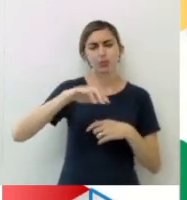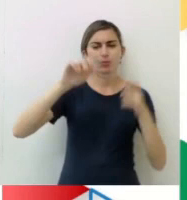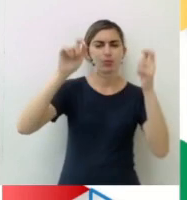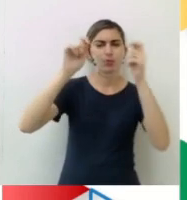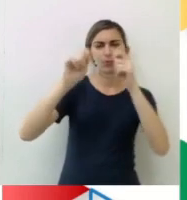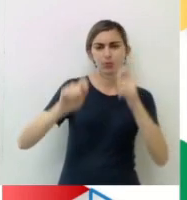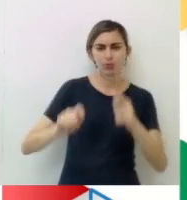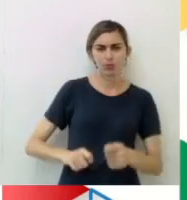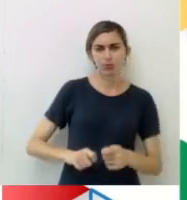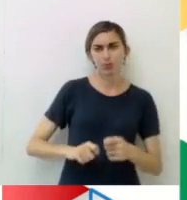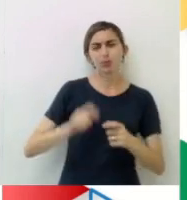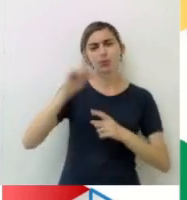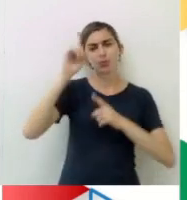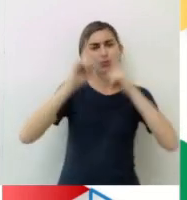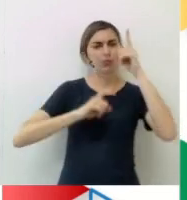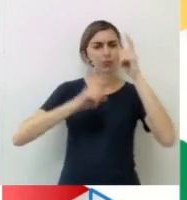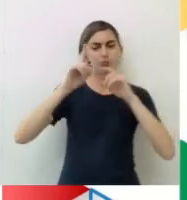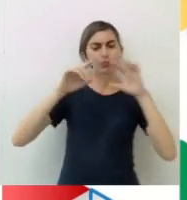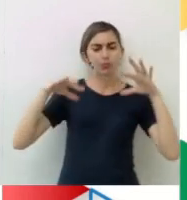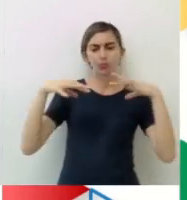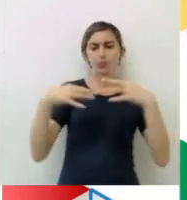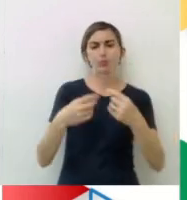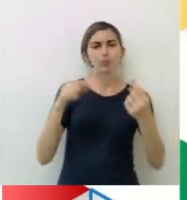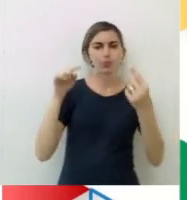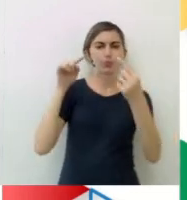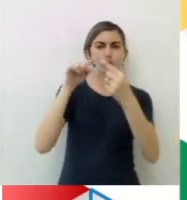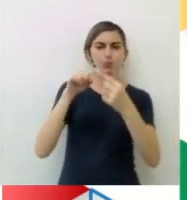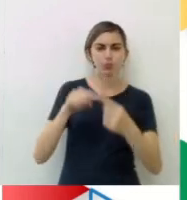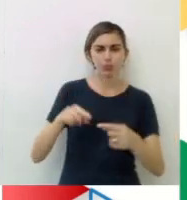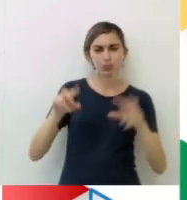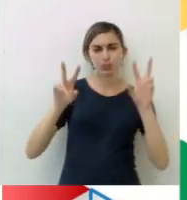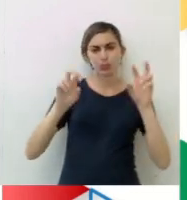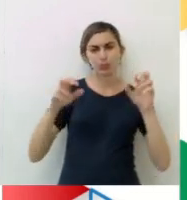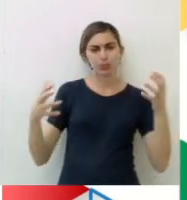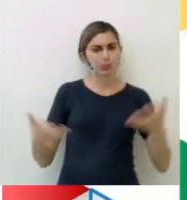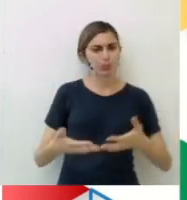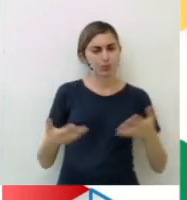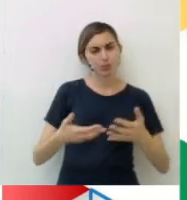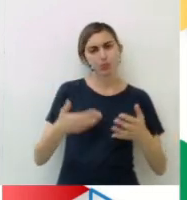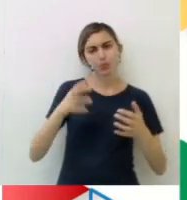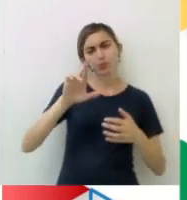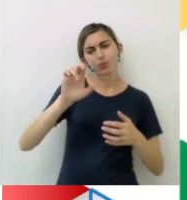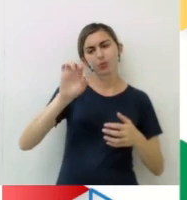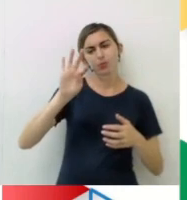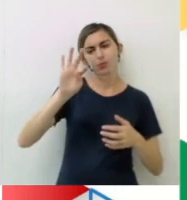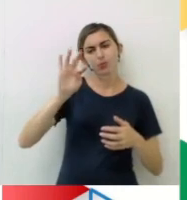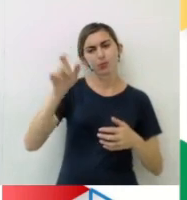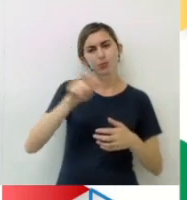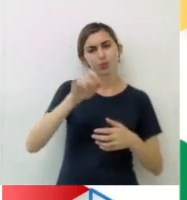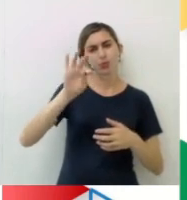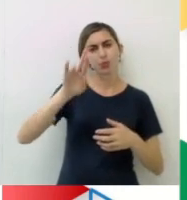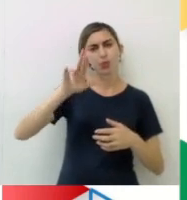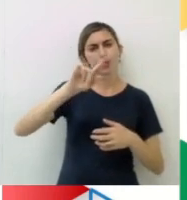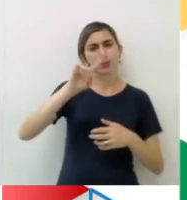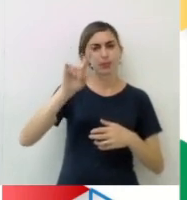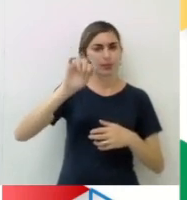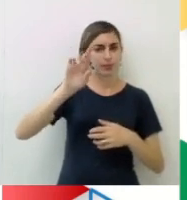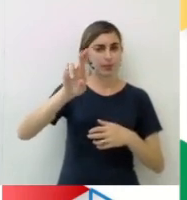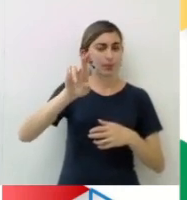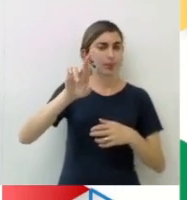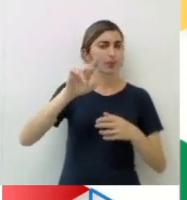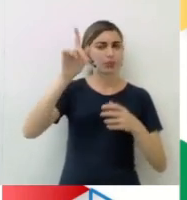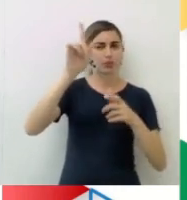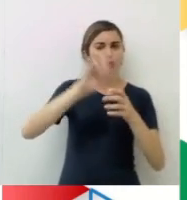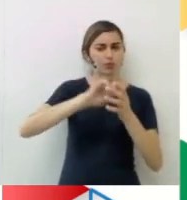Arte, autoexpressão, tudo a ver com o assunto de hoje, retextualizar gêneros literários.